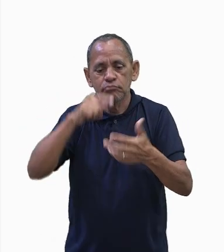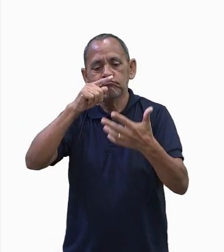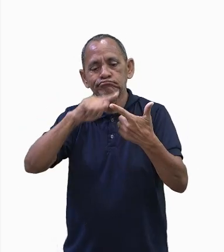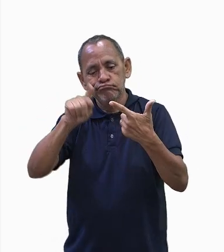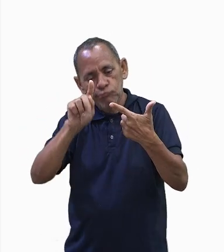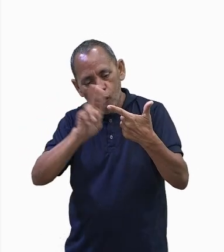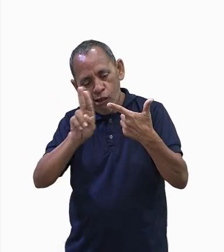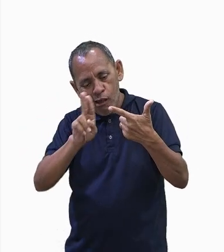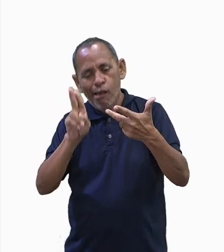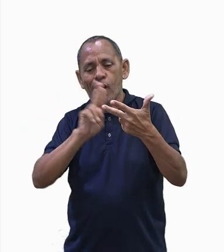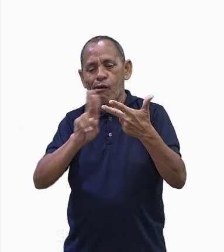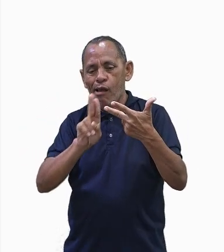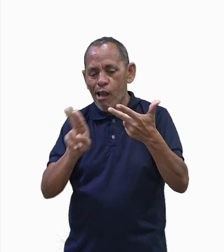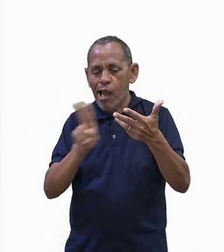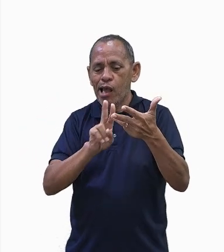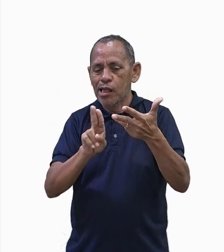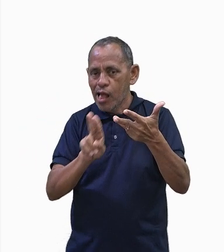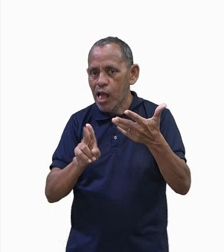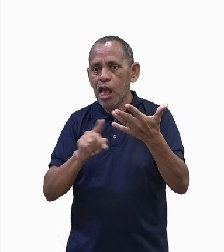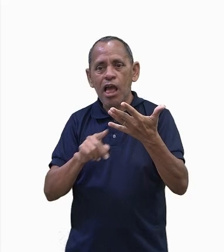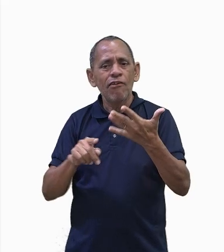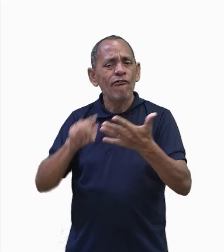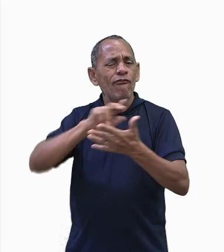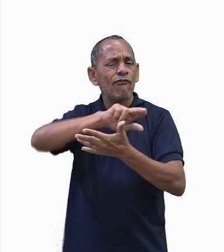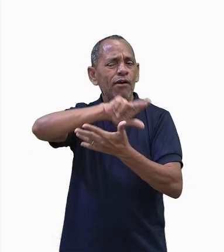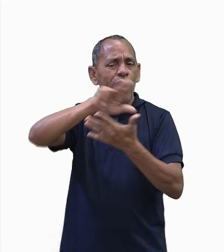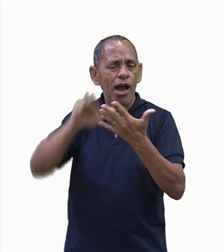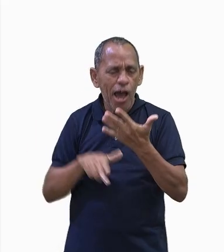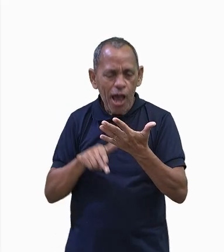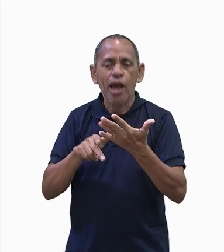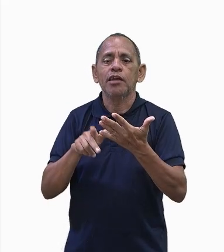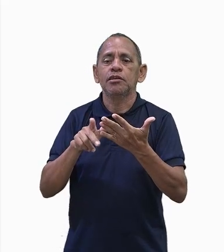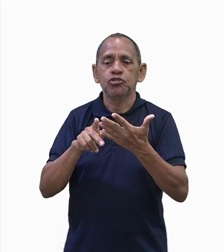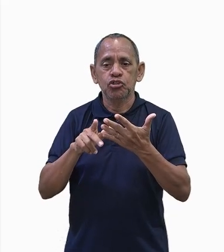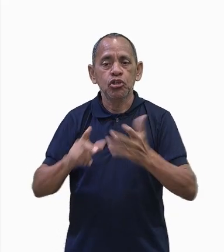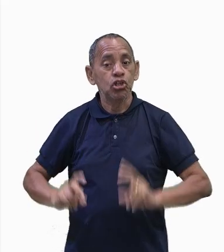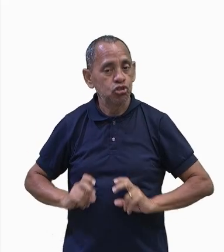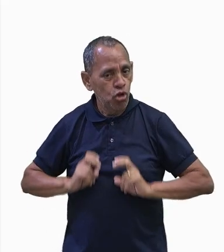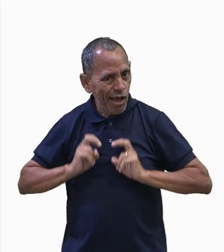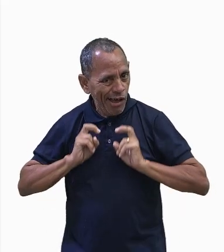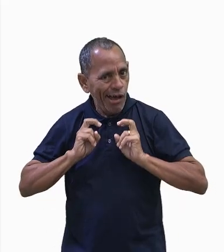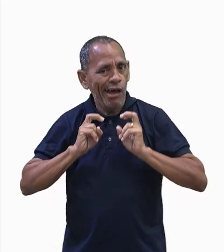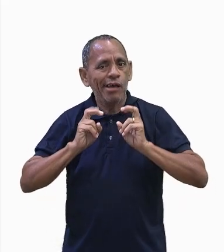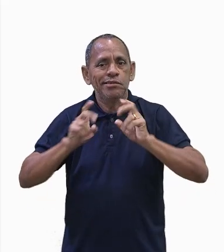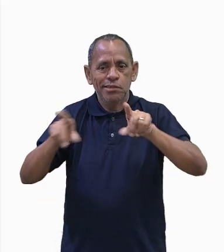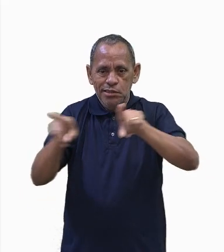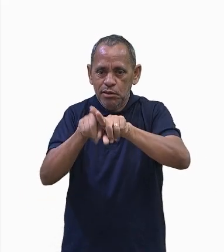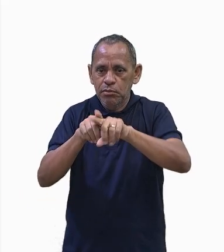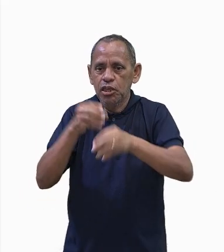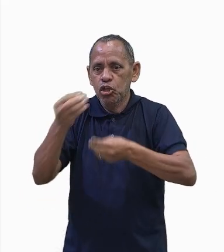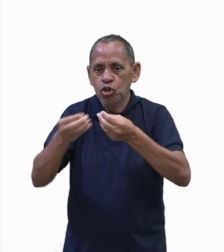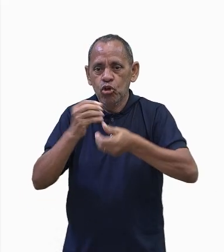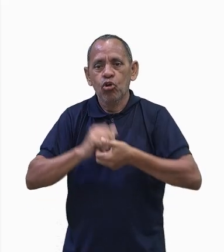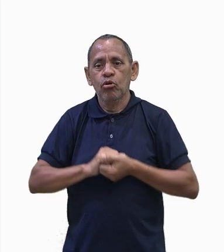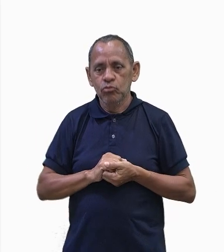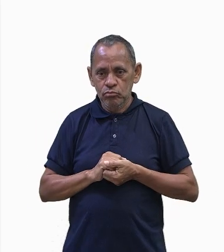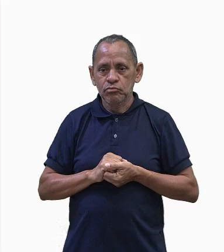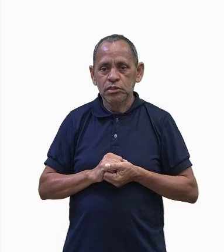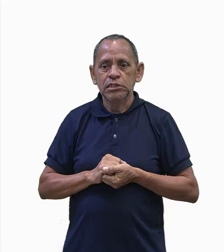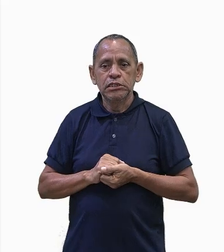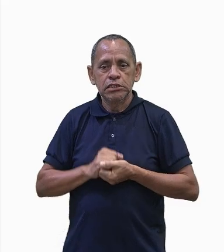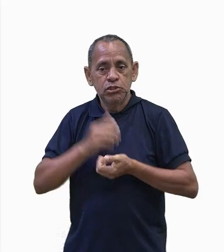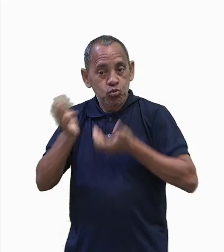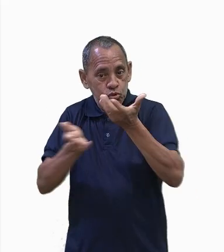cística, entre outras. No tratamento do câncer, alguns tipos de câncer podem ser tratados com essa terapia, né, que visa,